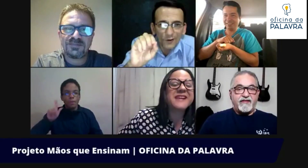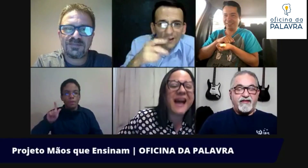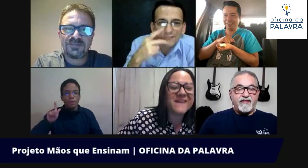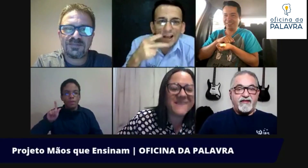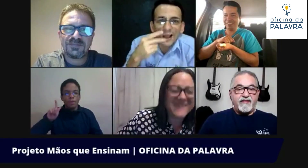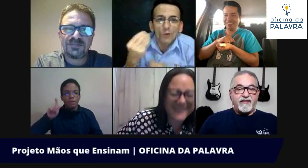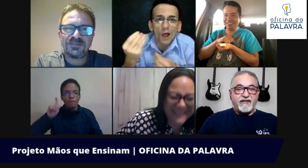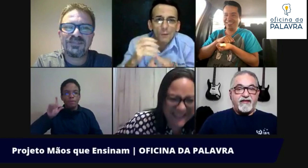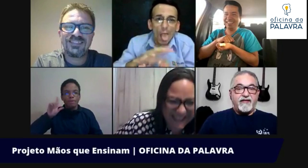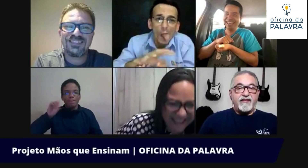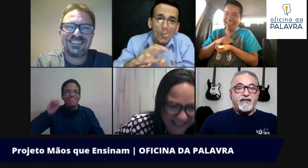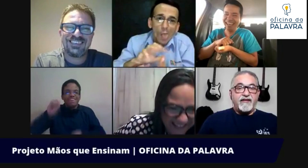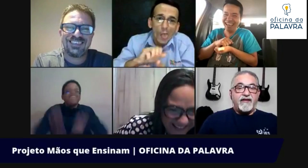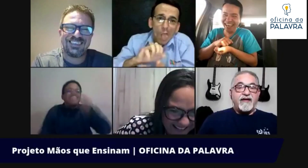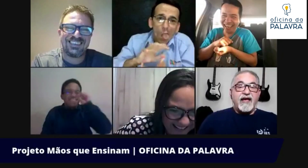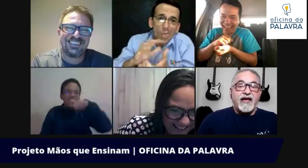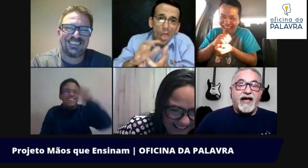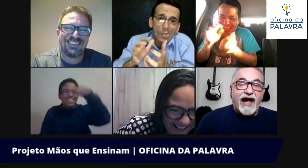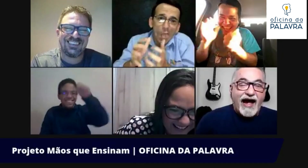Parece gago.